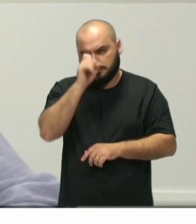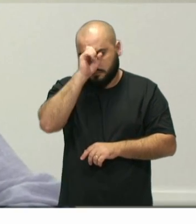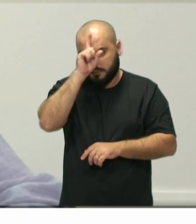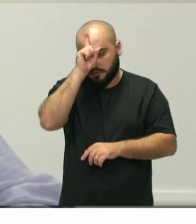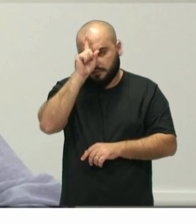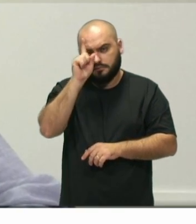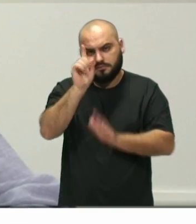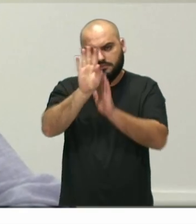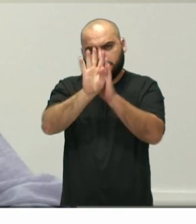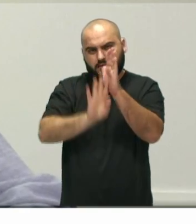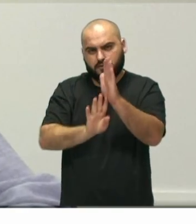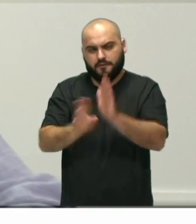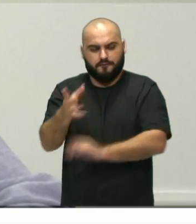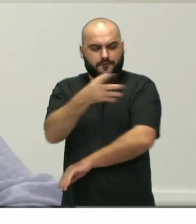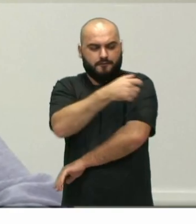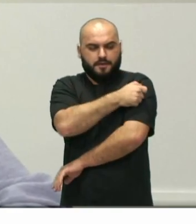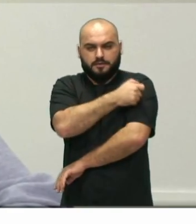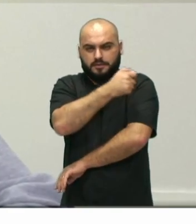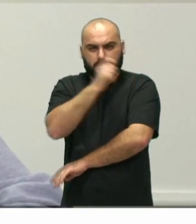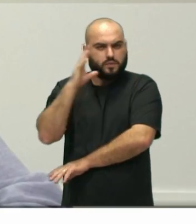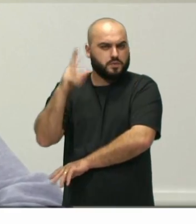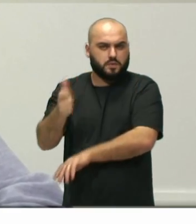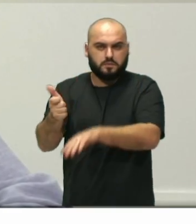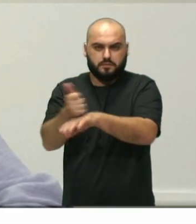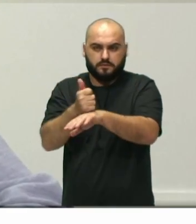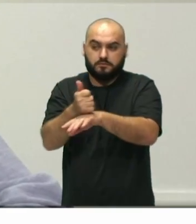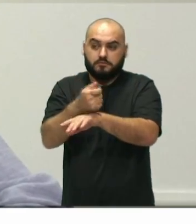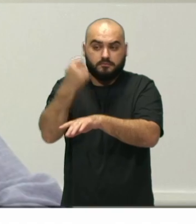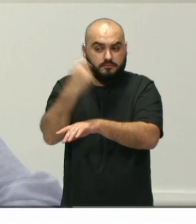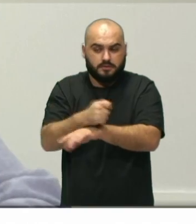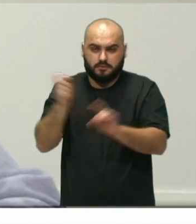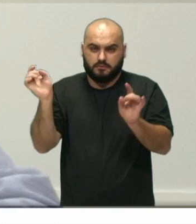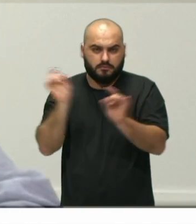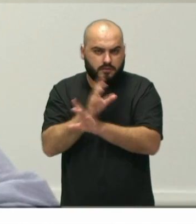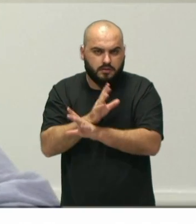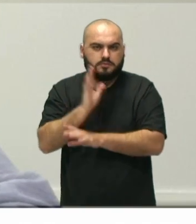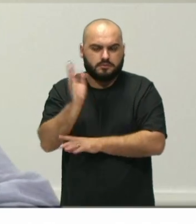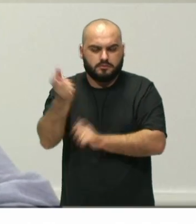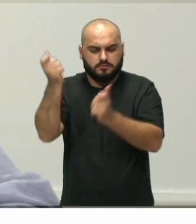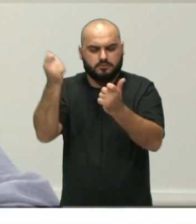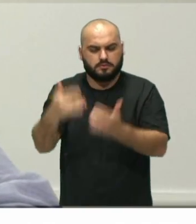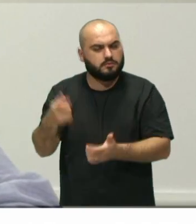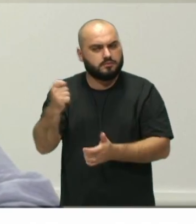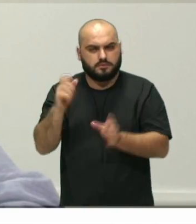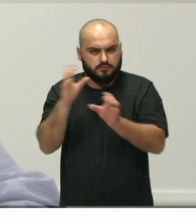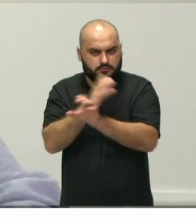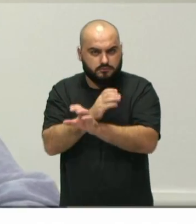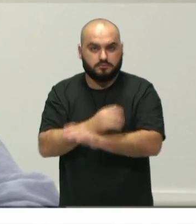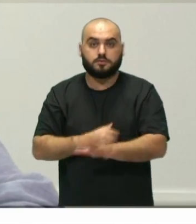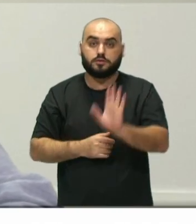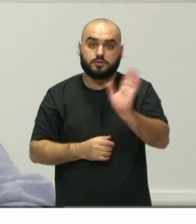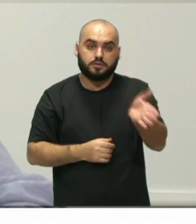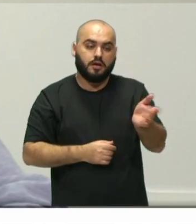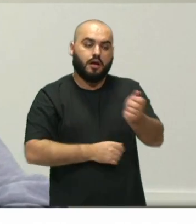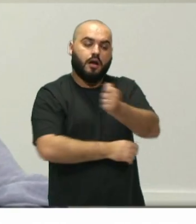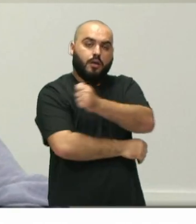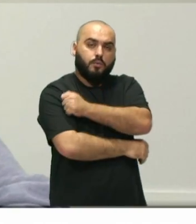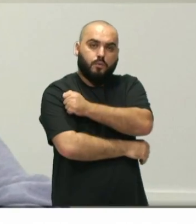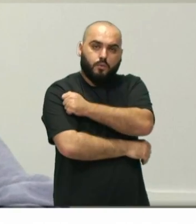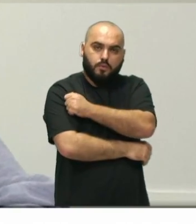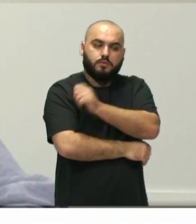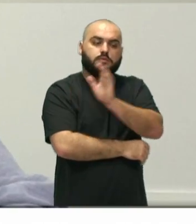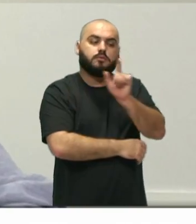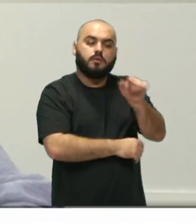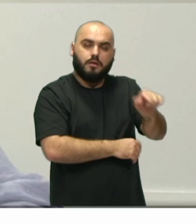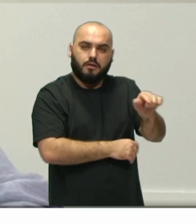Marieta, as vacinas dos profissionais, que ainda não foi finalizado, e também agora essa questão dos acadêmicos que estão lá na linha de frente,